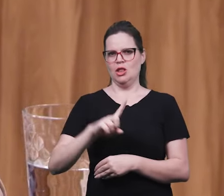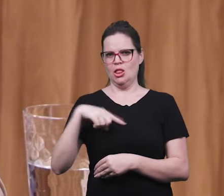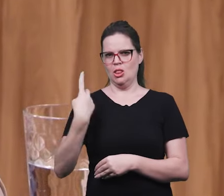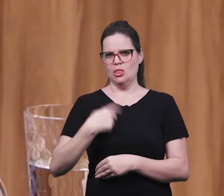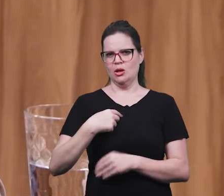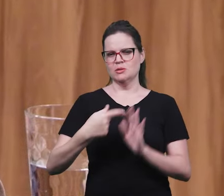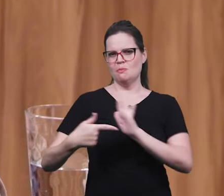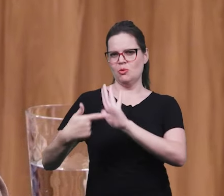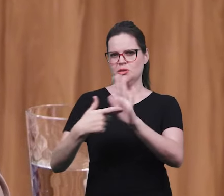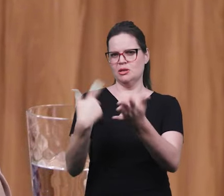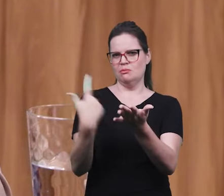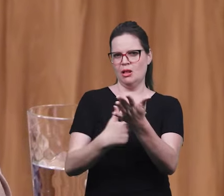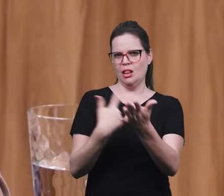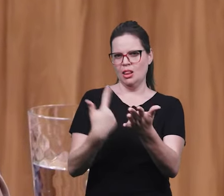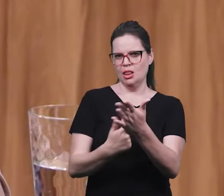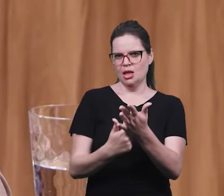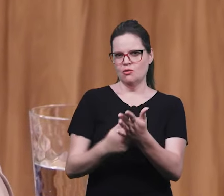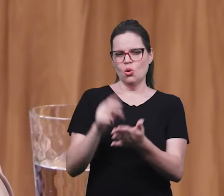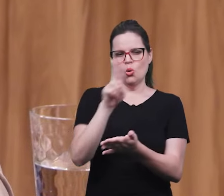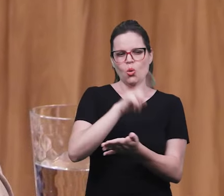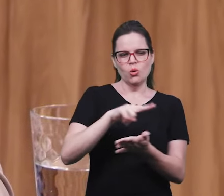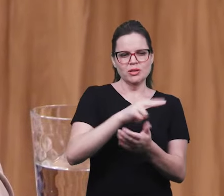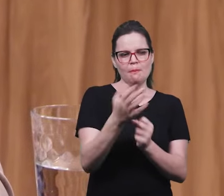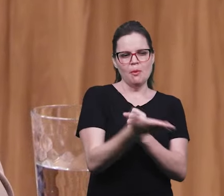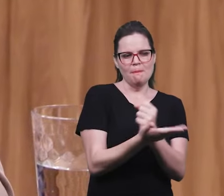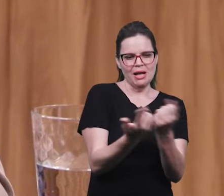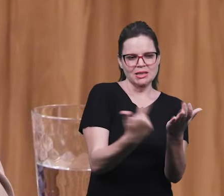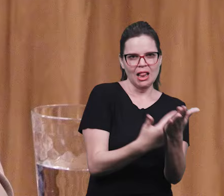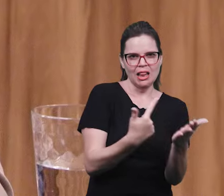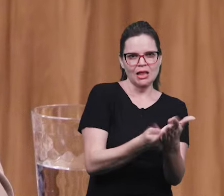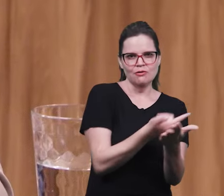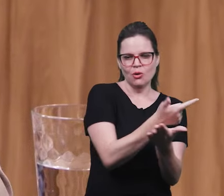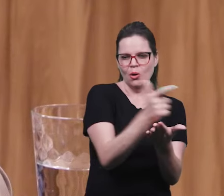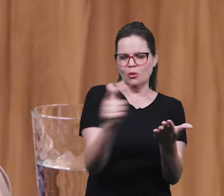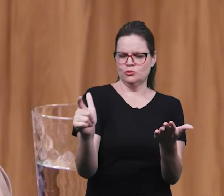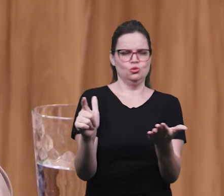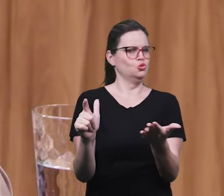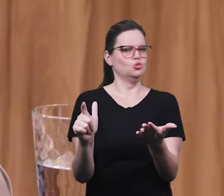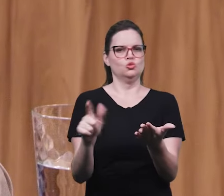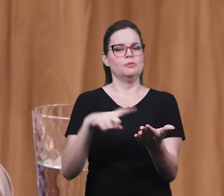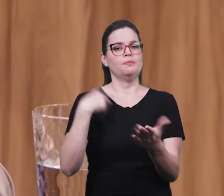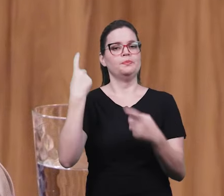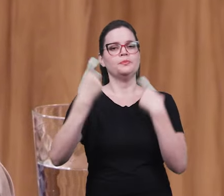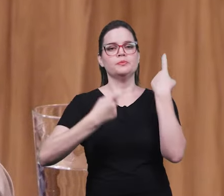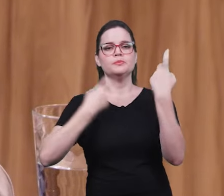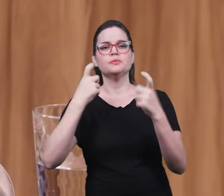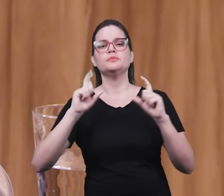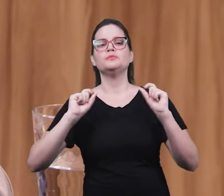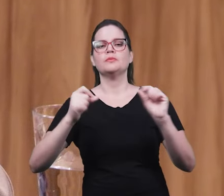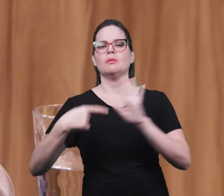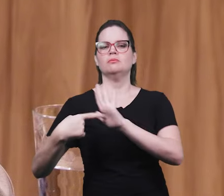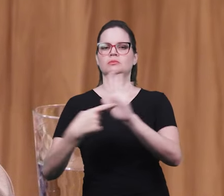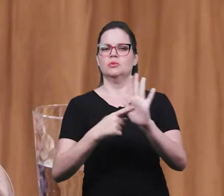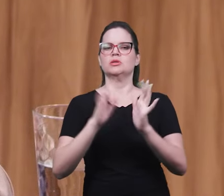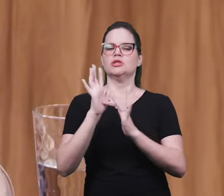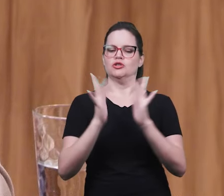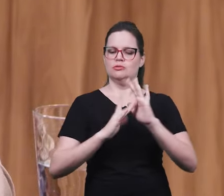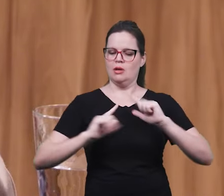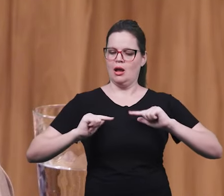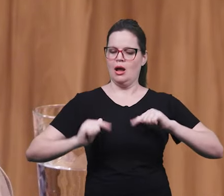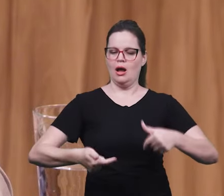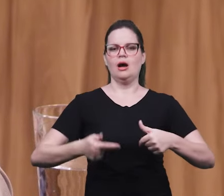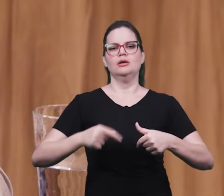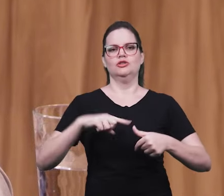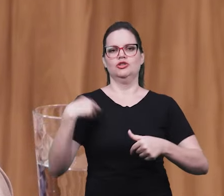menção a livros, nem a linhas teológicas, não. A nossa preocupação é manifestar Jesus no meio da igreja. E